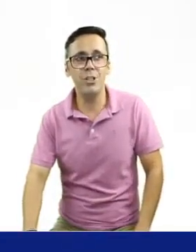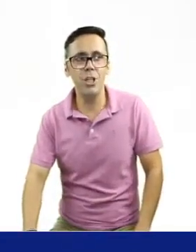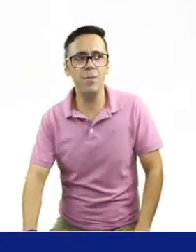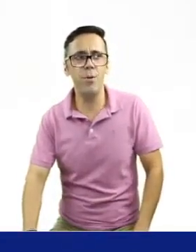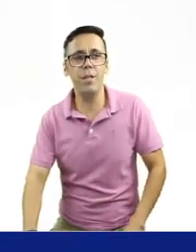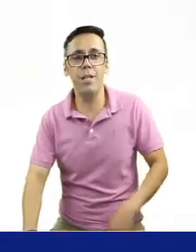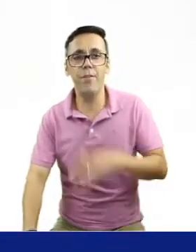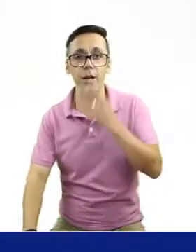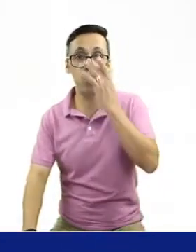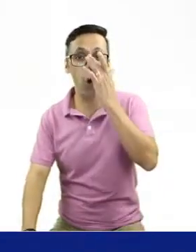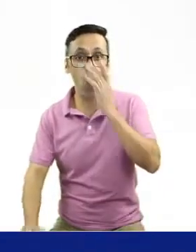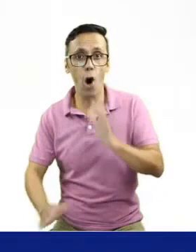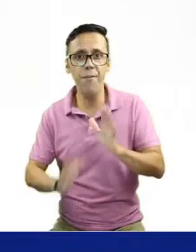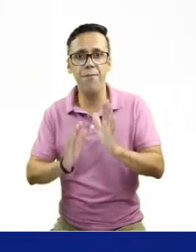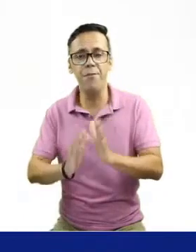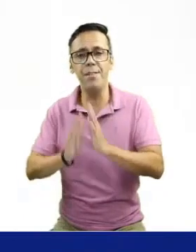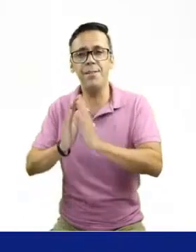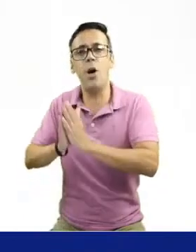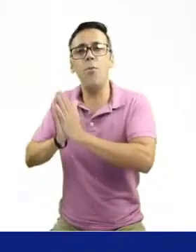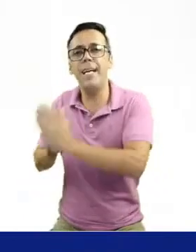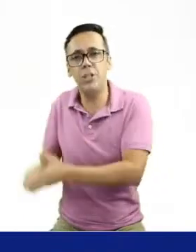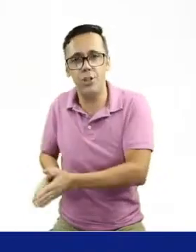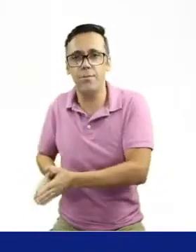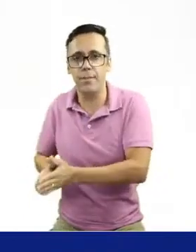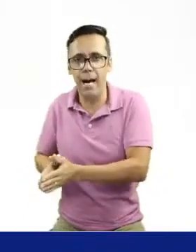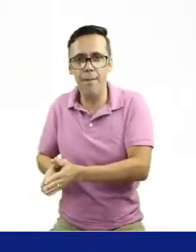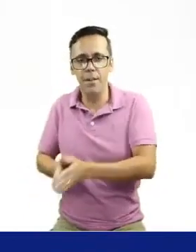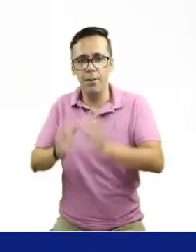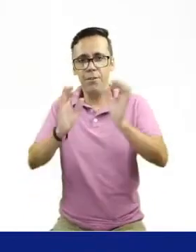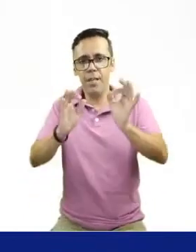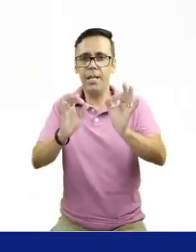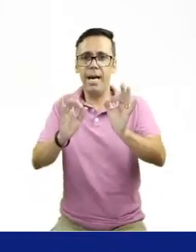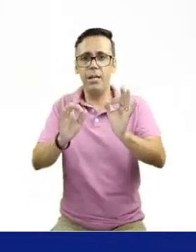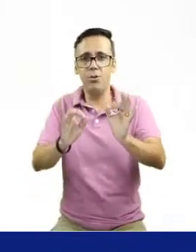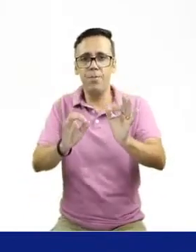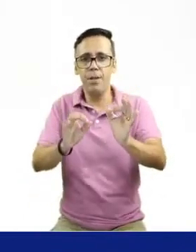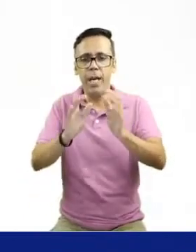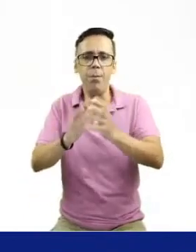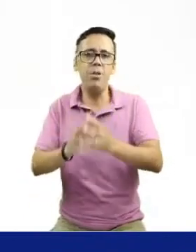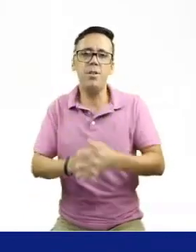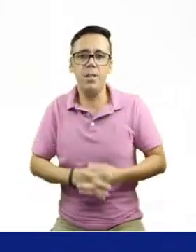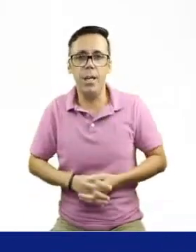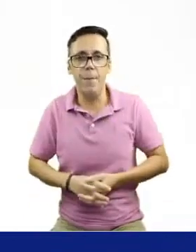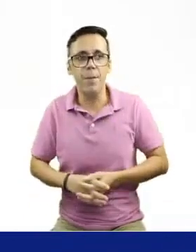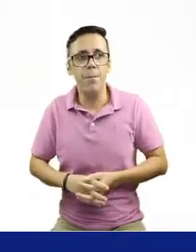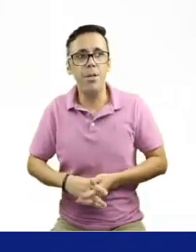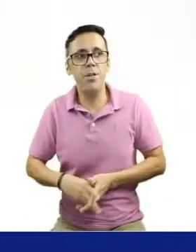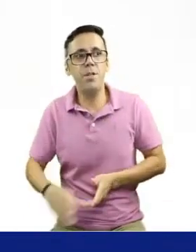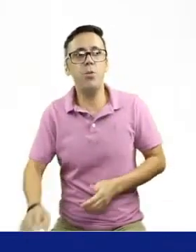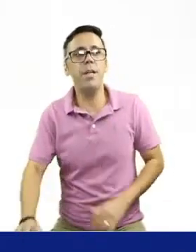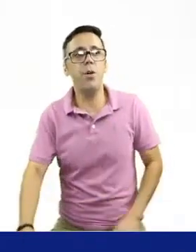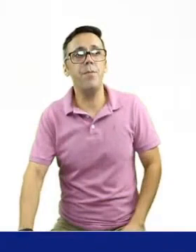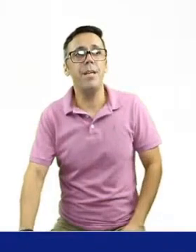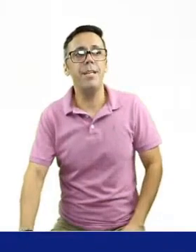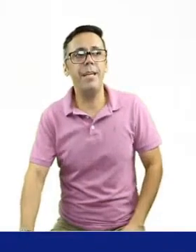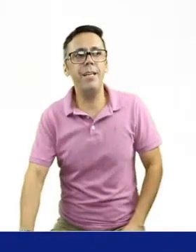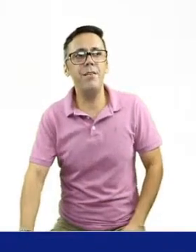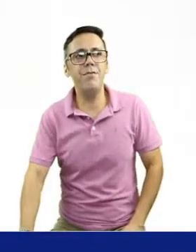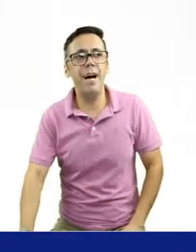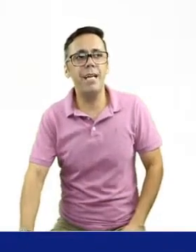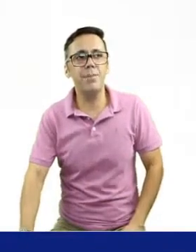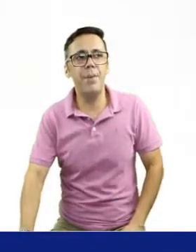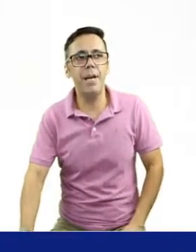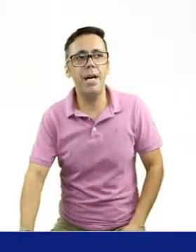vaga disponíveis oficialmente tá fiquem ligados que tu me diz aqui me disse que eu tenho